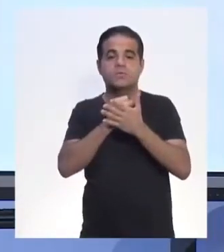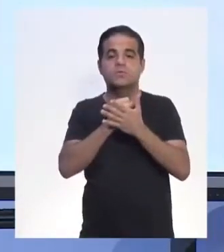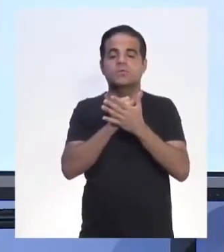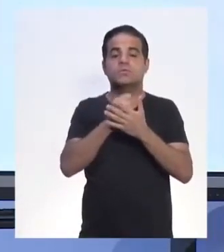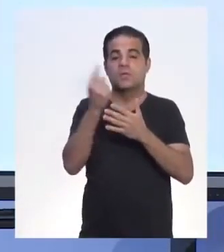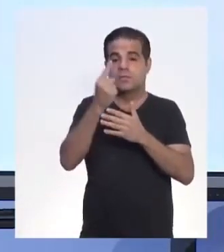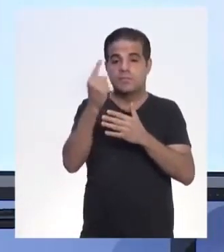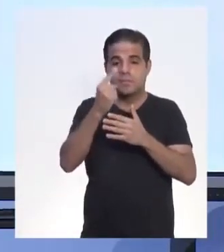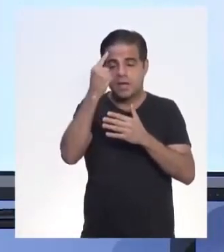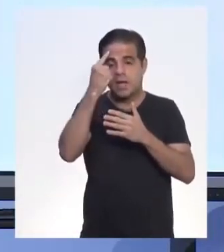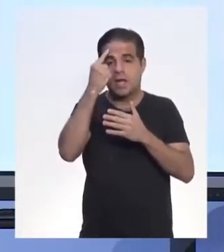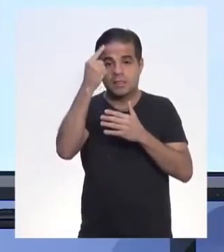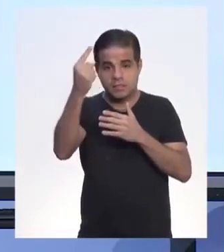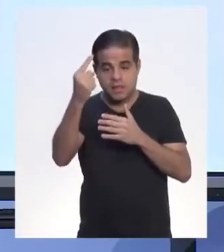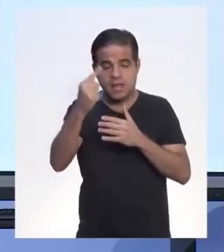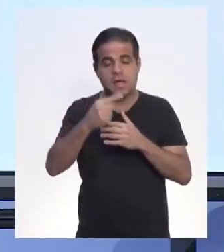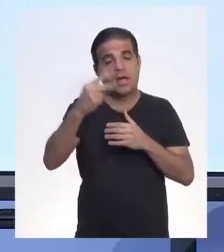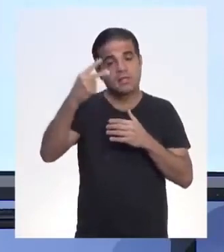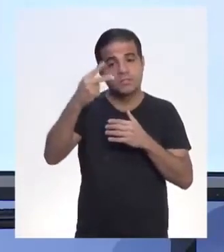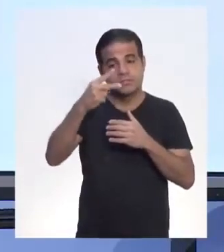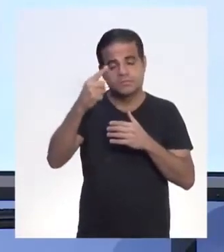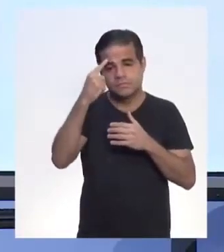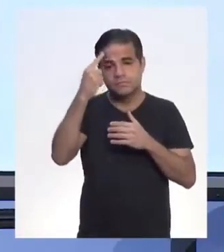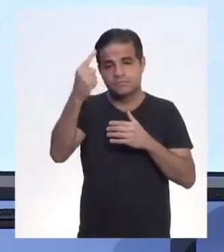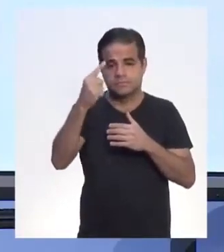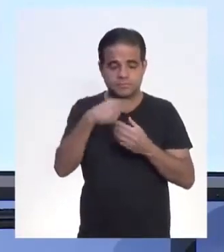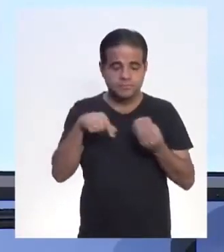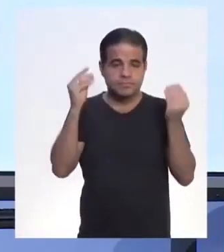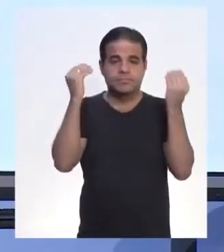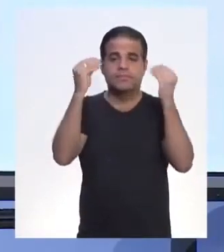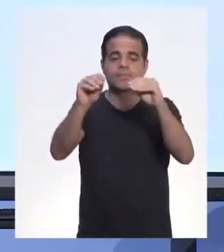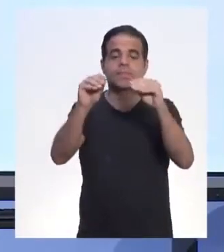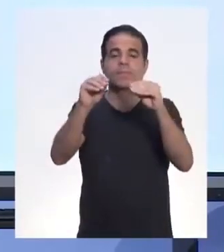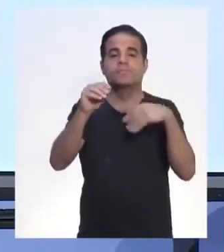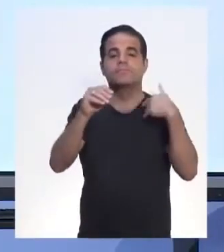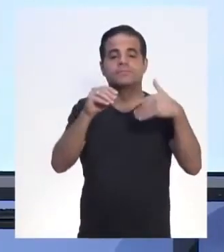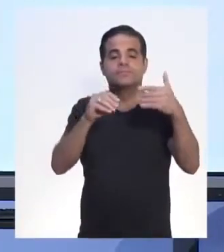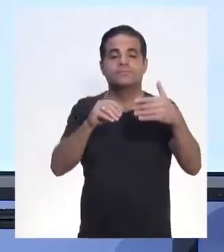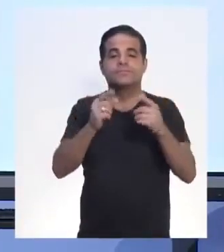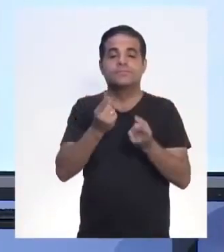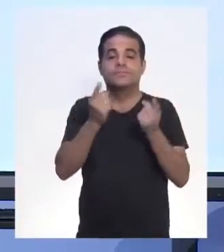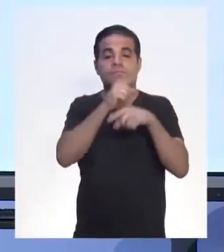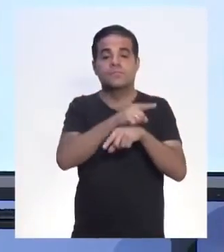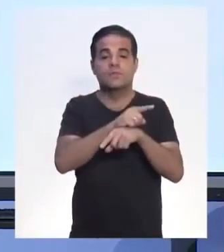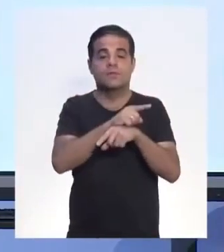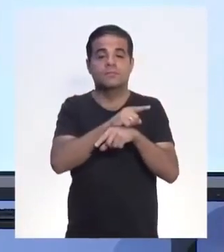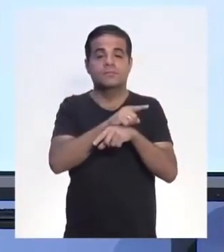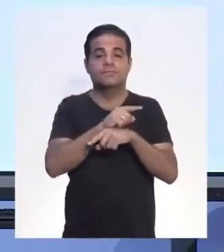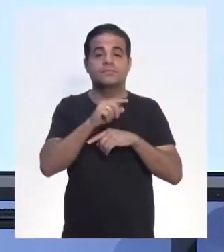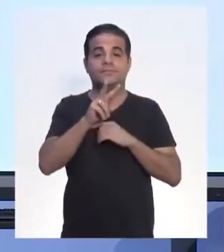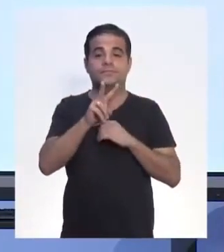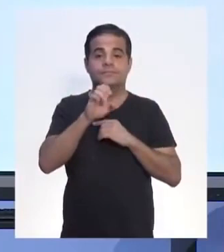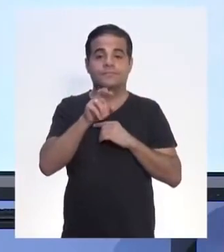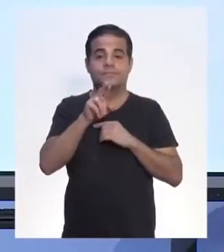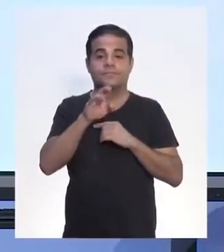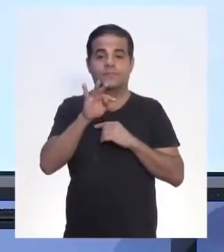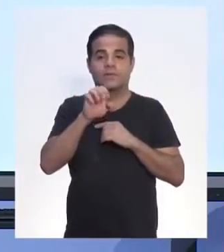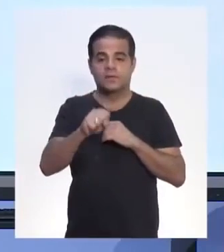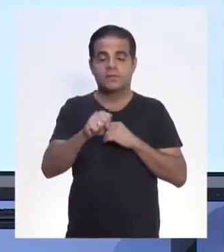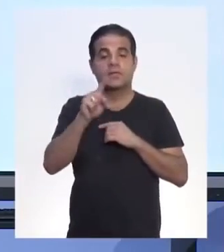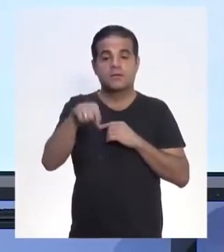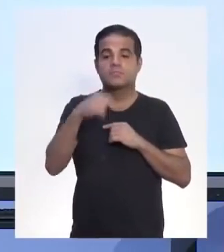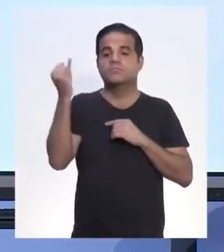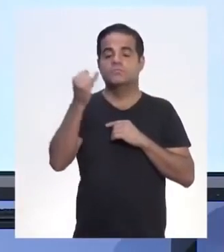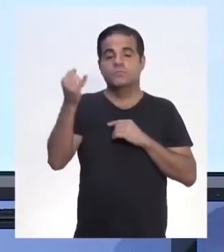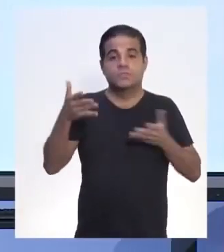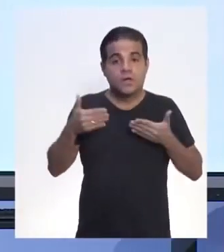Essa é a primeira ideia. A segunda ideia que nós colocamos foi a questão do oposto pelo vértice. Essa é muito importante que vocês